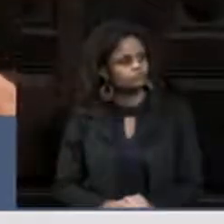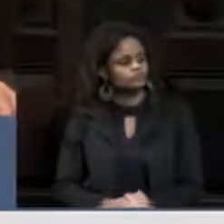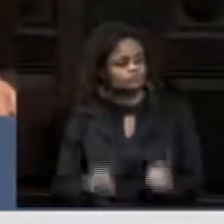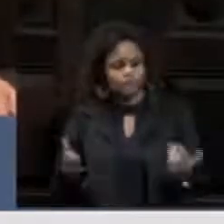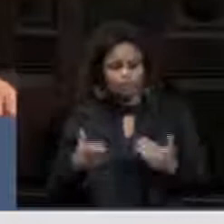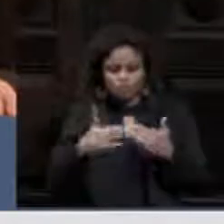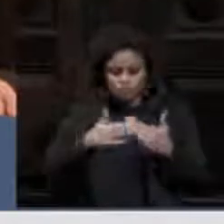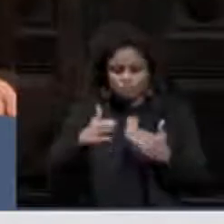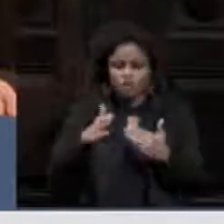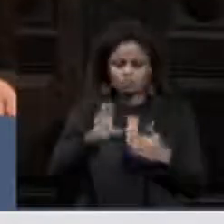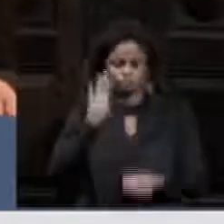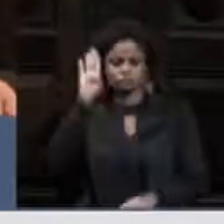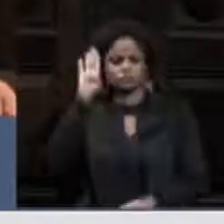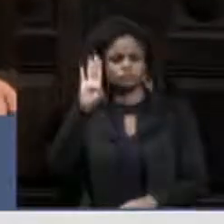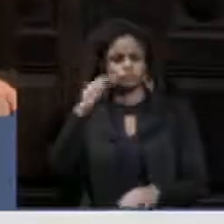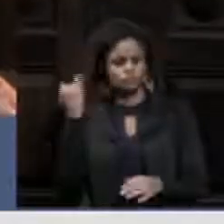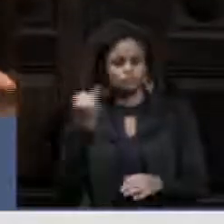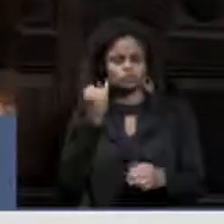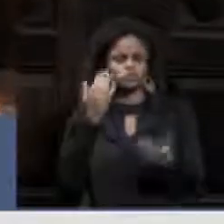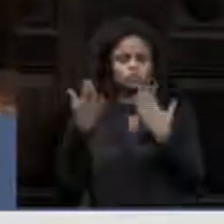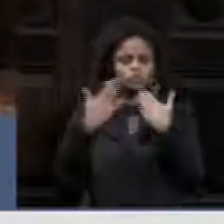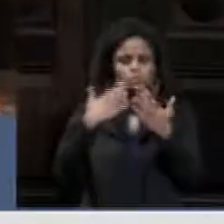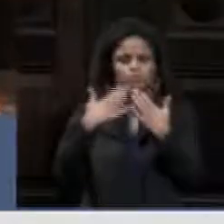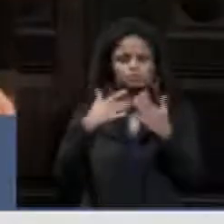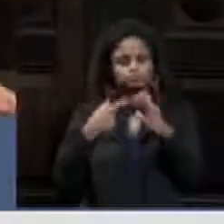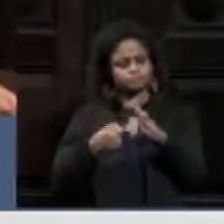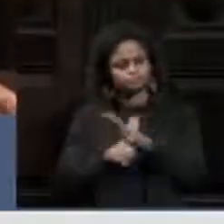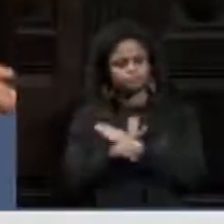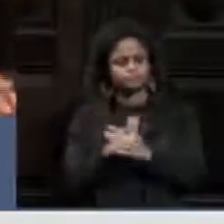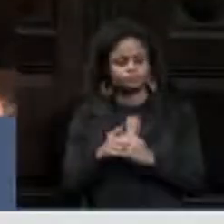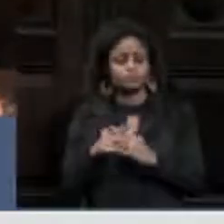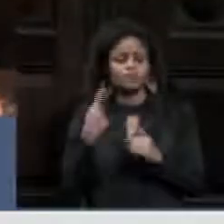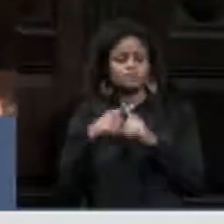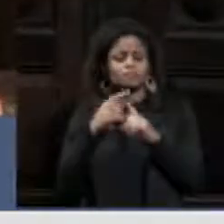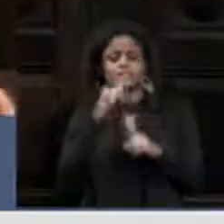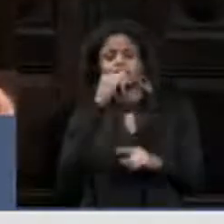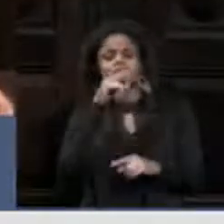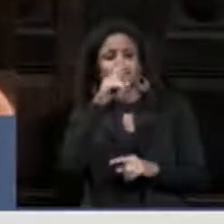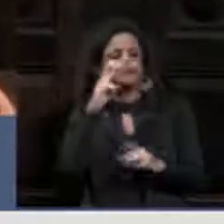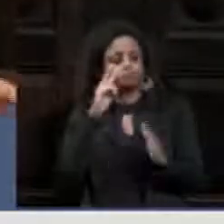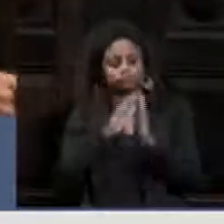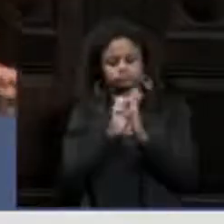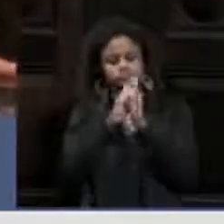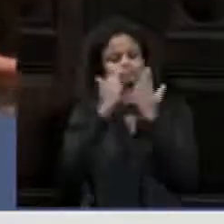inicia. Porque se você lê os jornais,